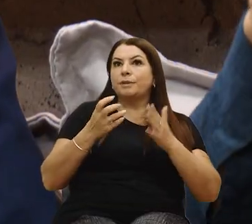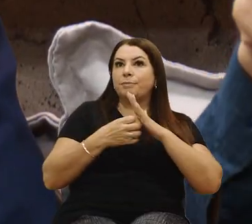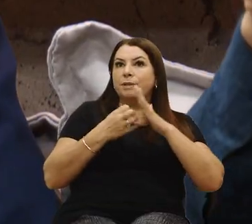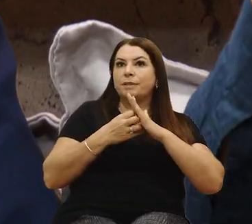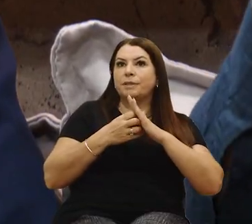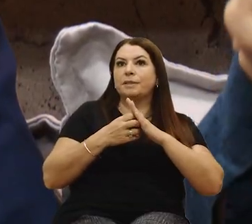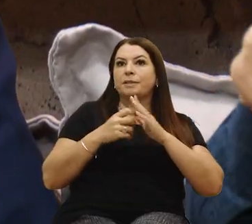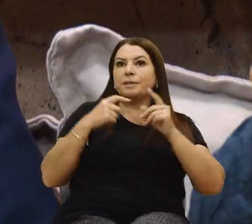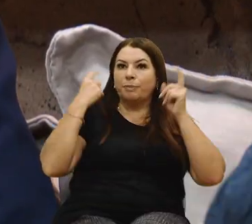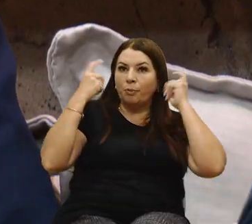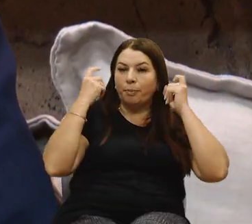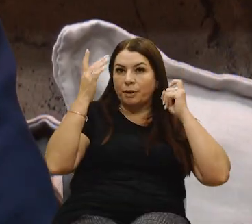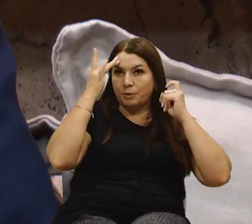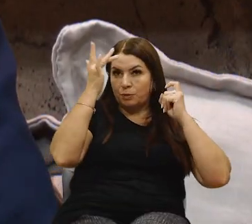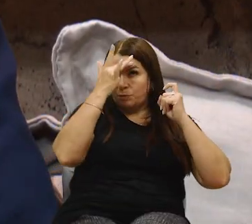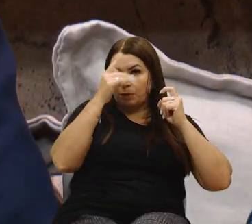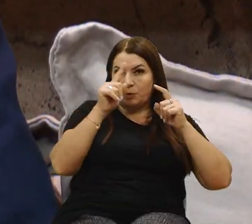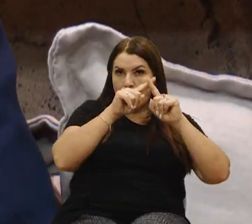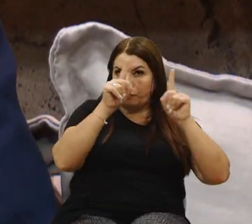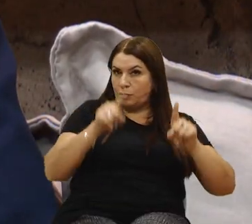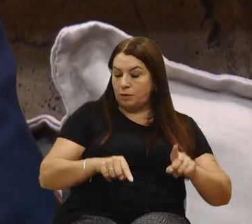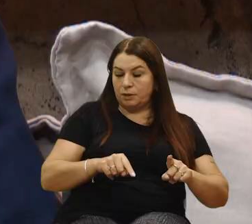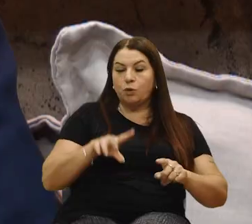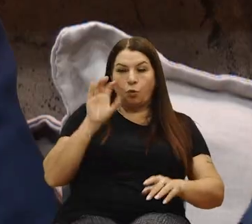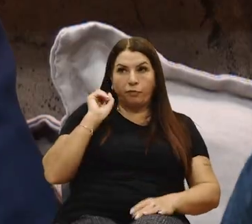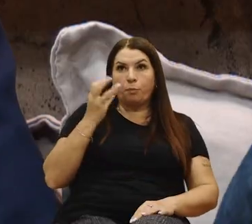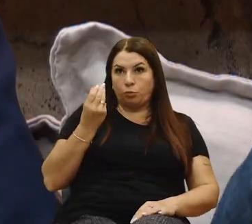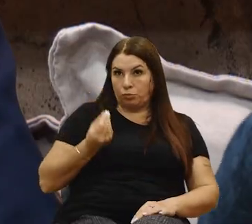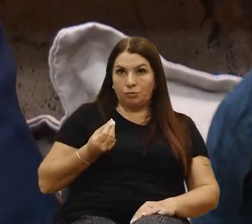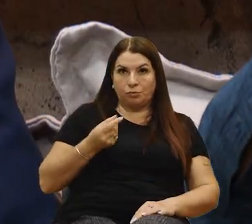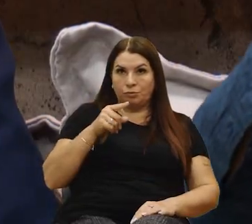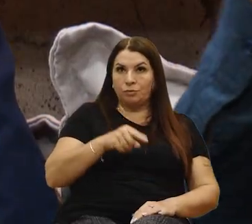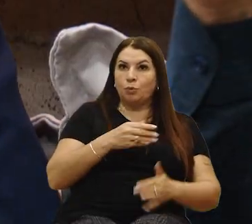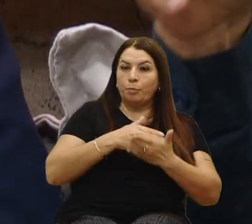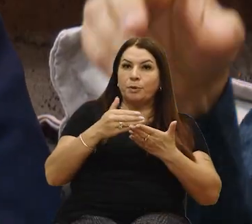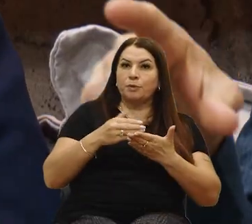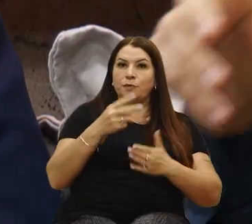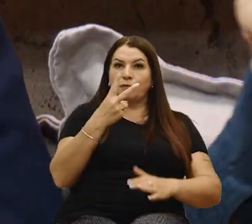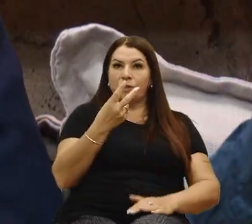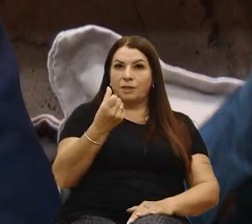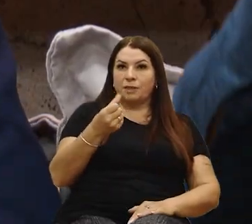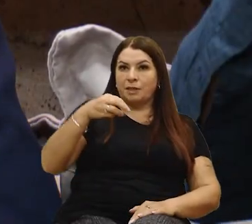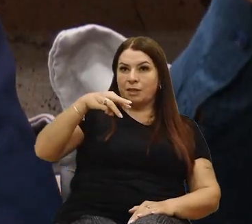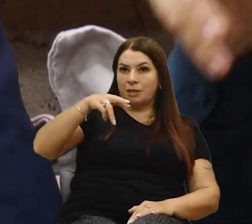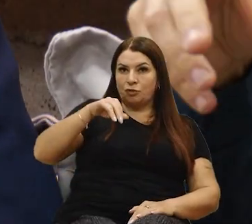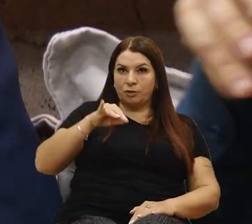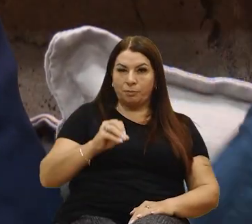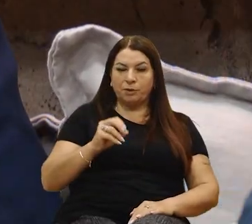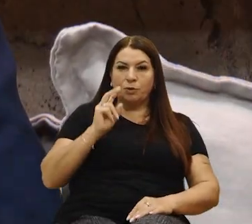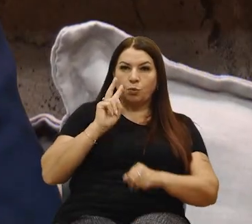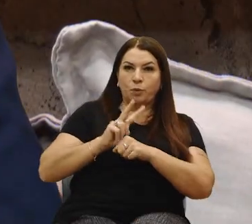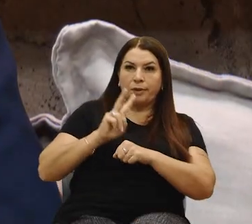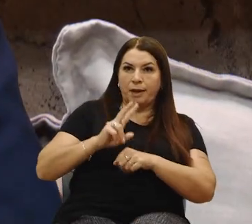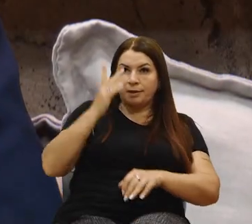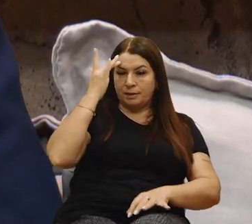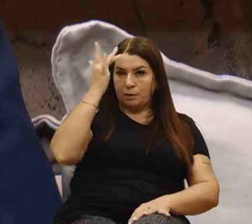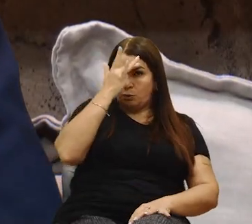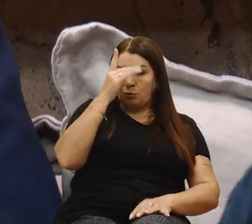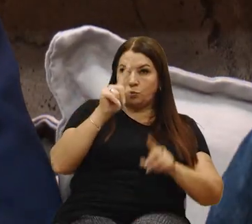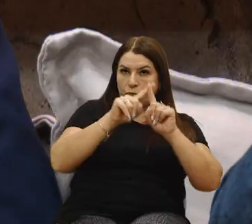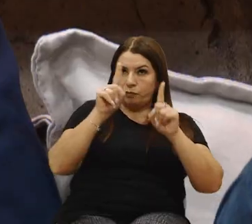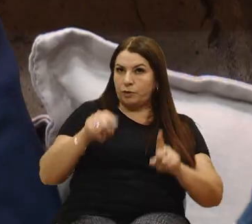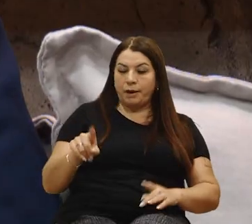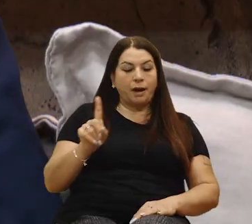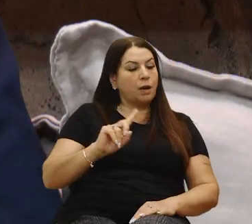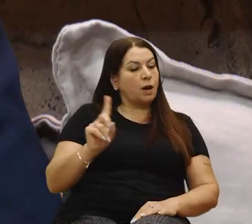com a saúde mental dos empregados. A gente ouve muito isso. A partir de 26 de maio, as empresas têm que cuidar da saúde mental dos seus